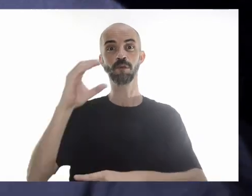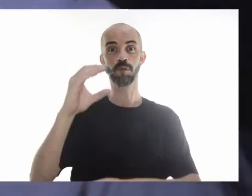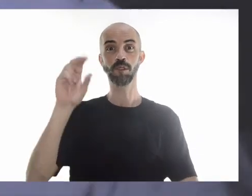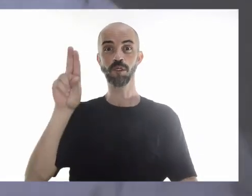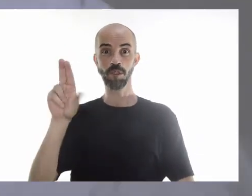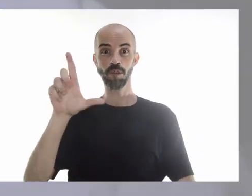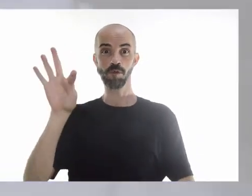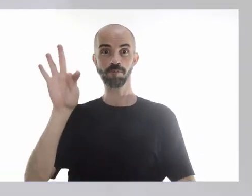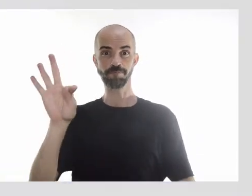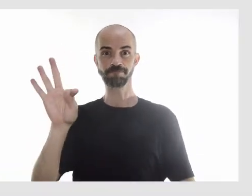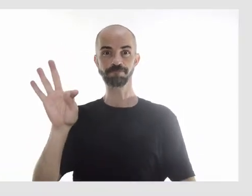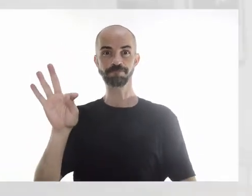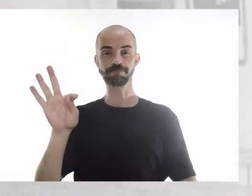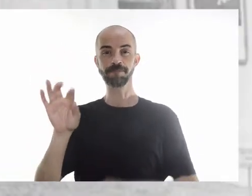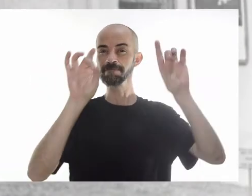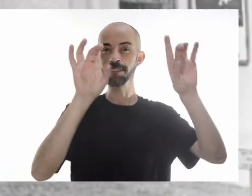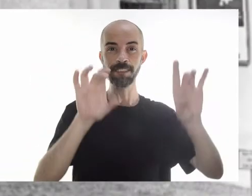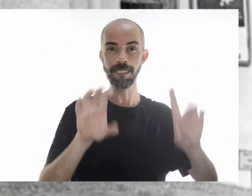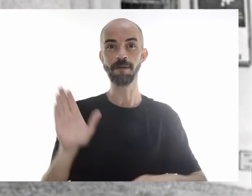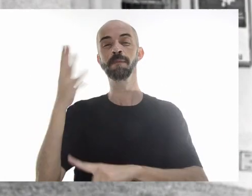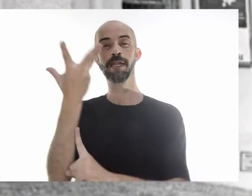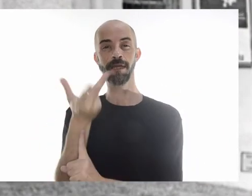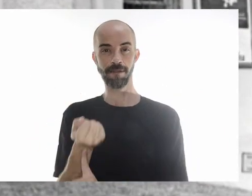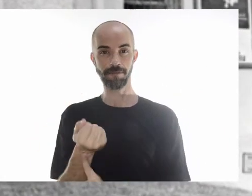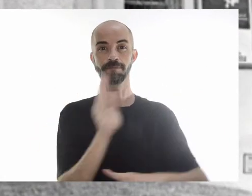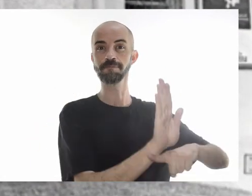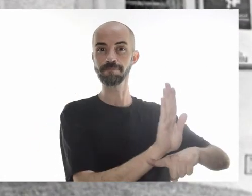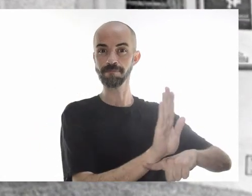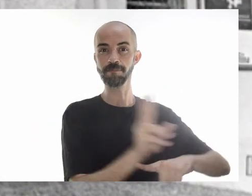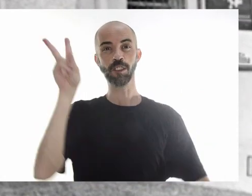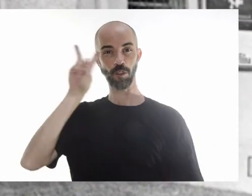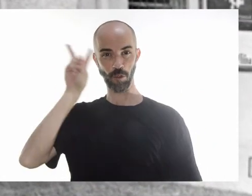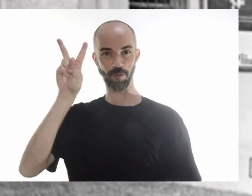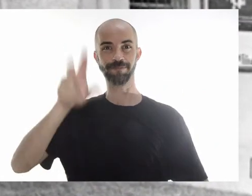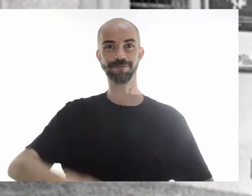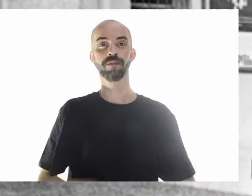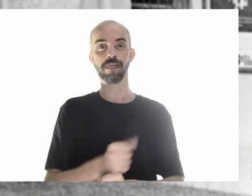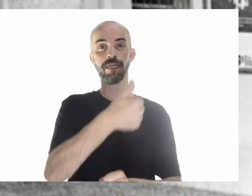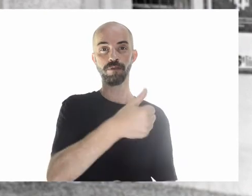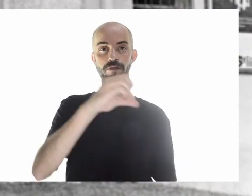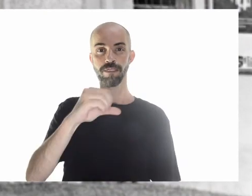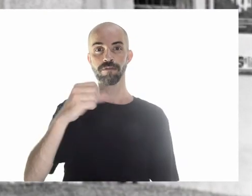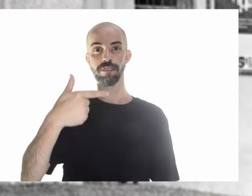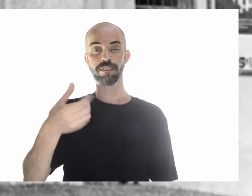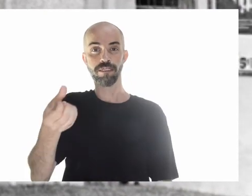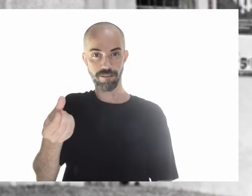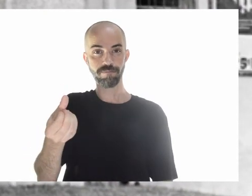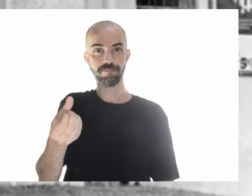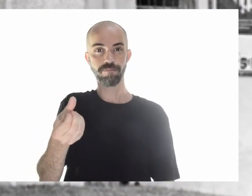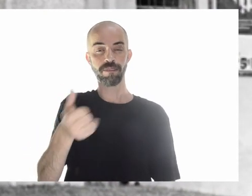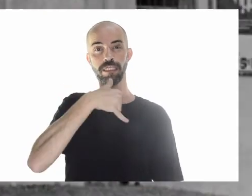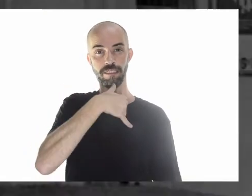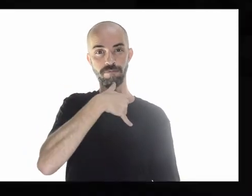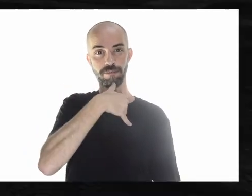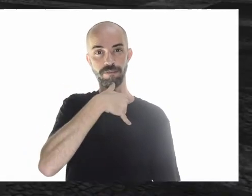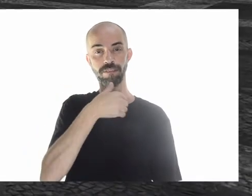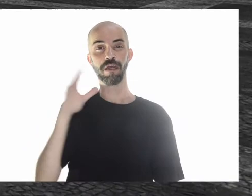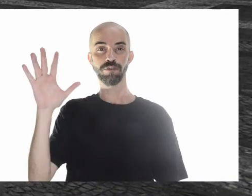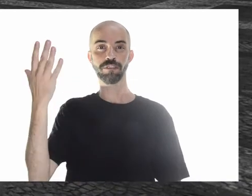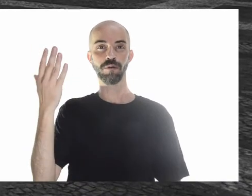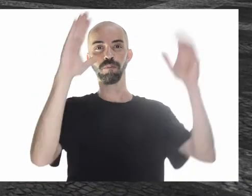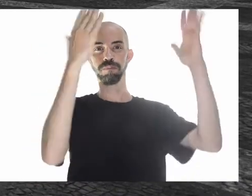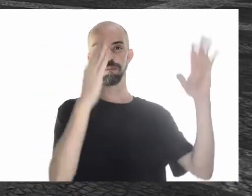discussões sobre o conteúdo que assistiram. Em 1976, infelizmente,